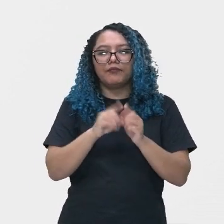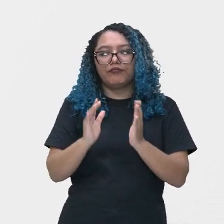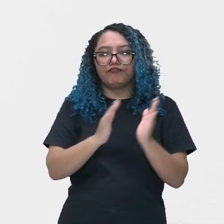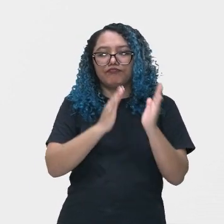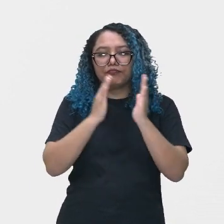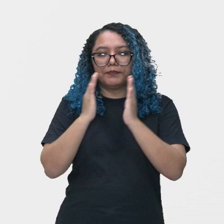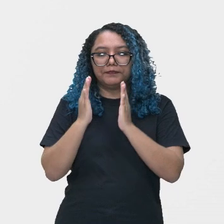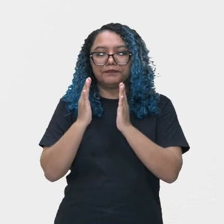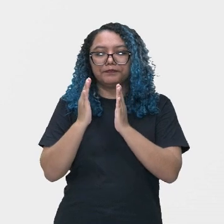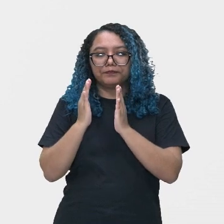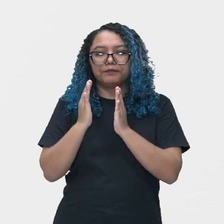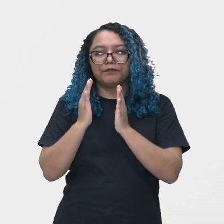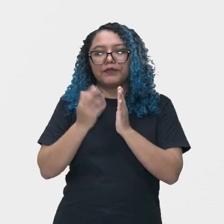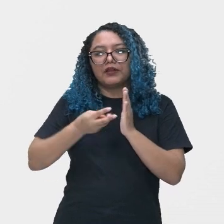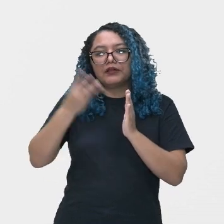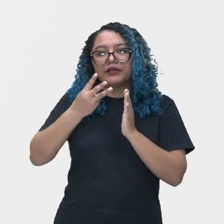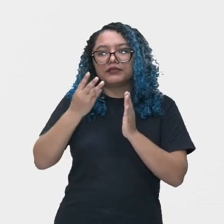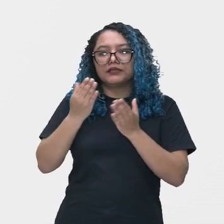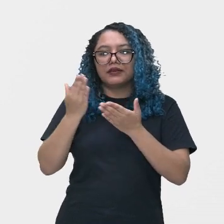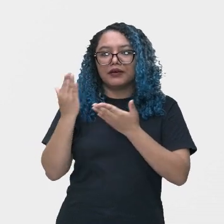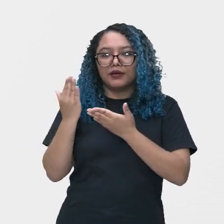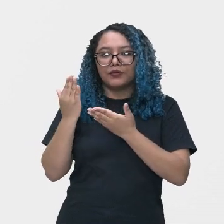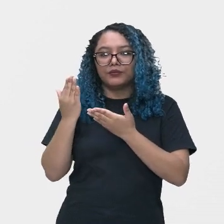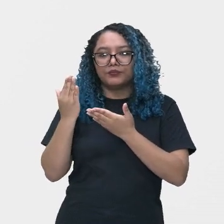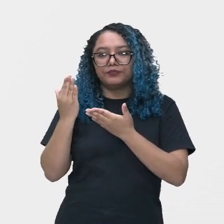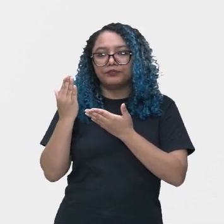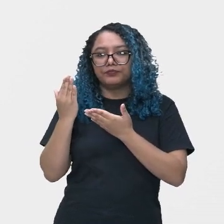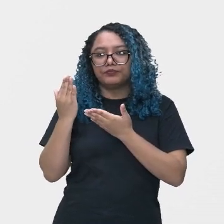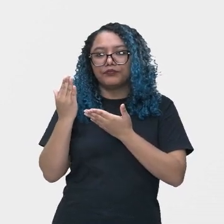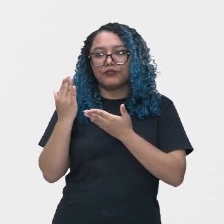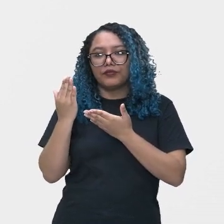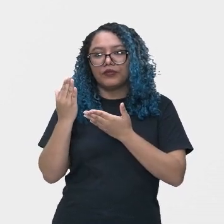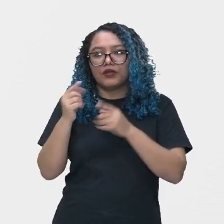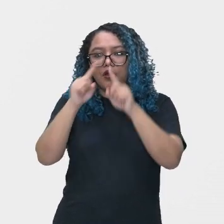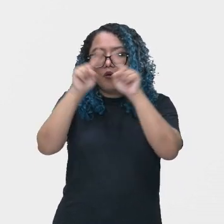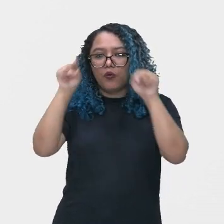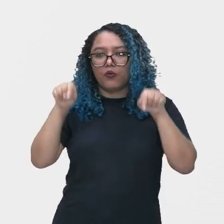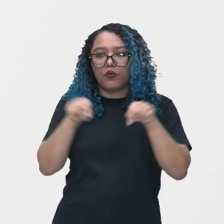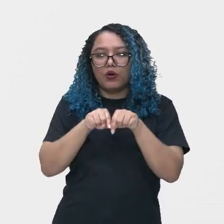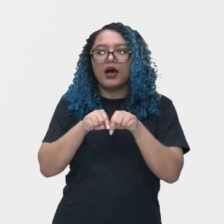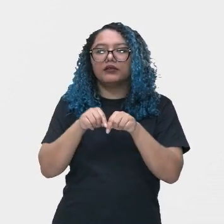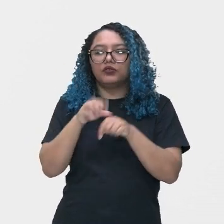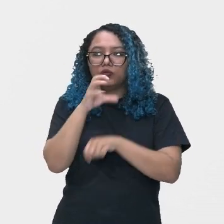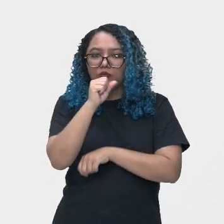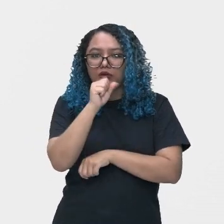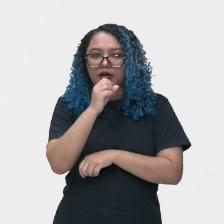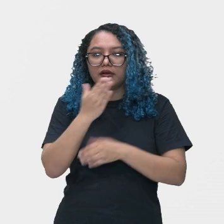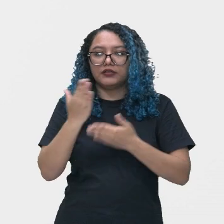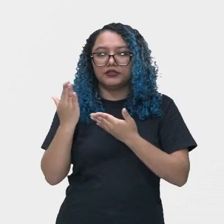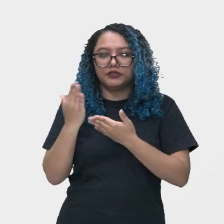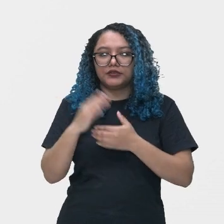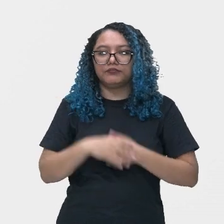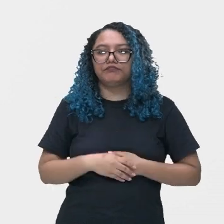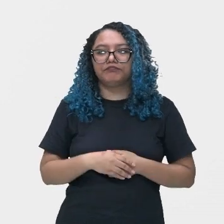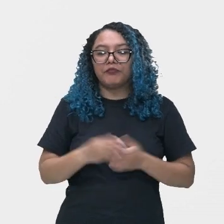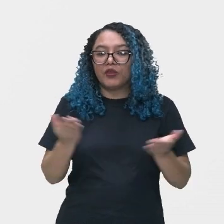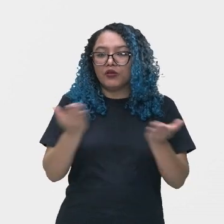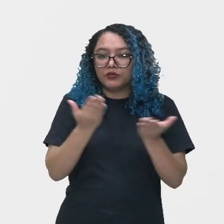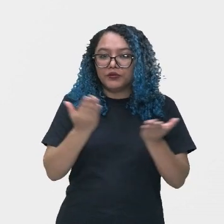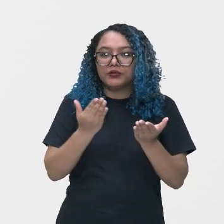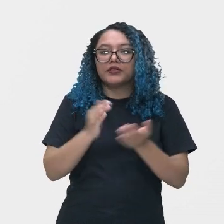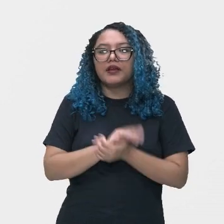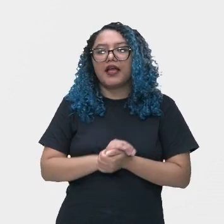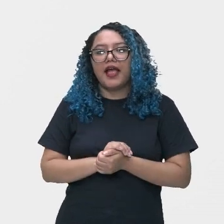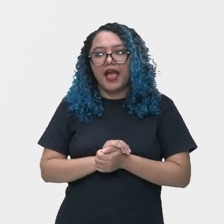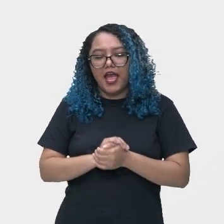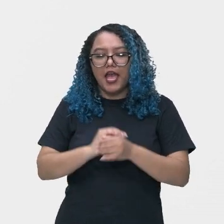deceive, political, ideological. Isso aqui atualmente tem sido muito forte, esse tipo de fake news